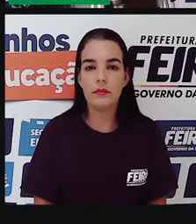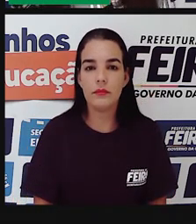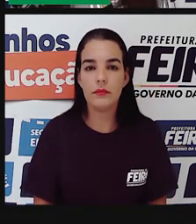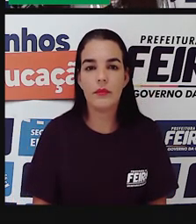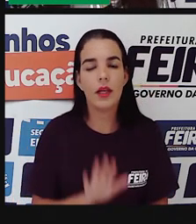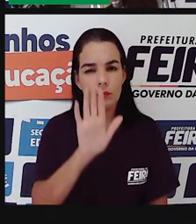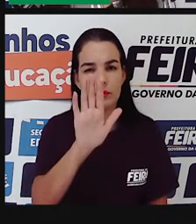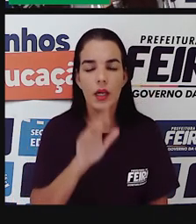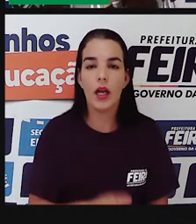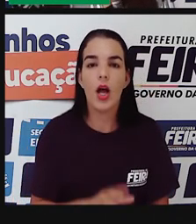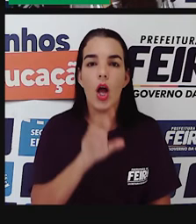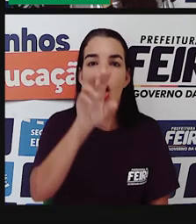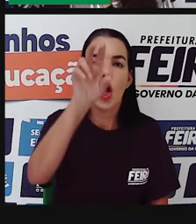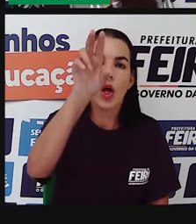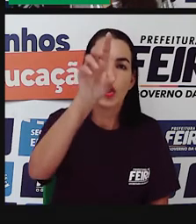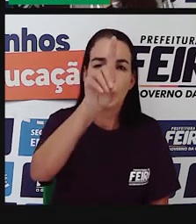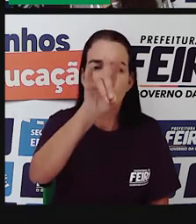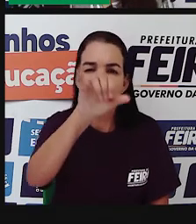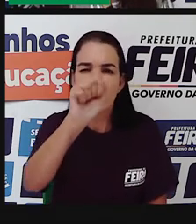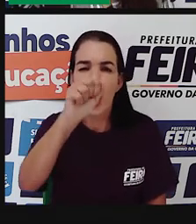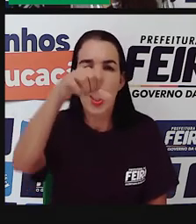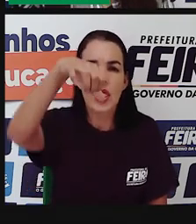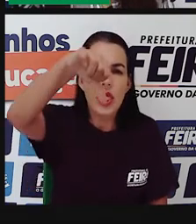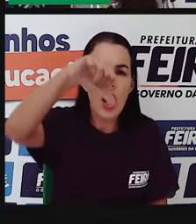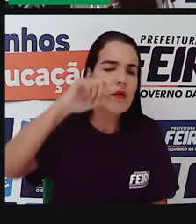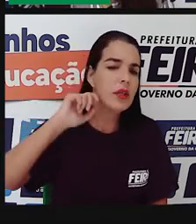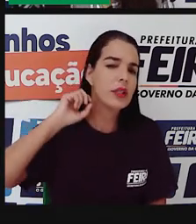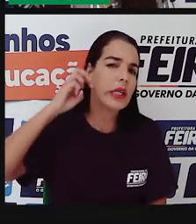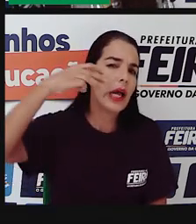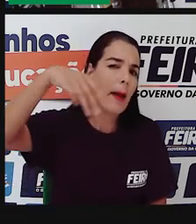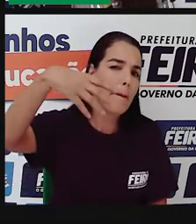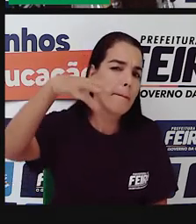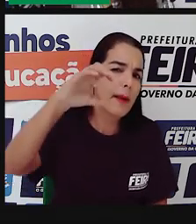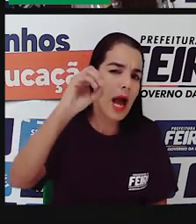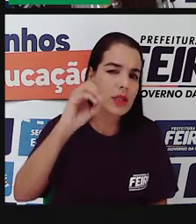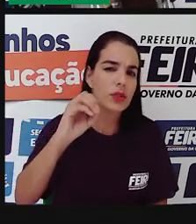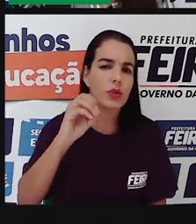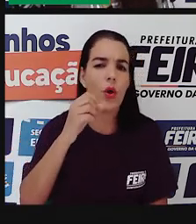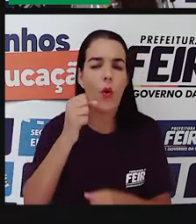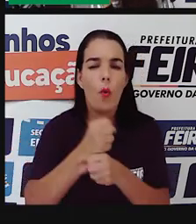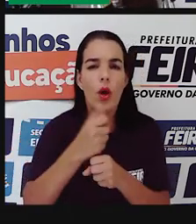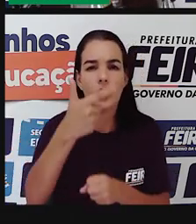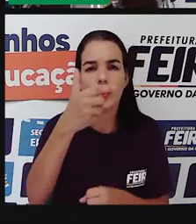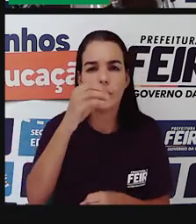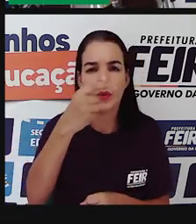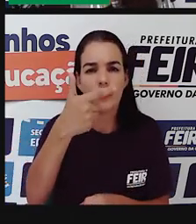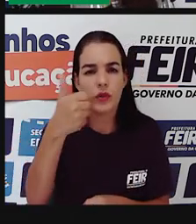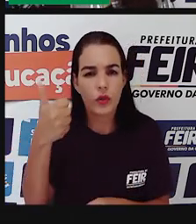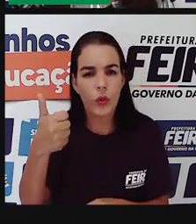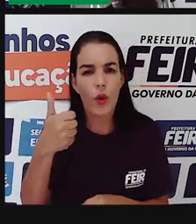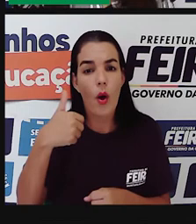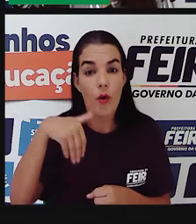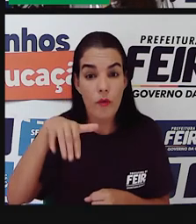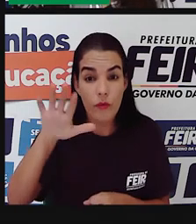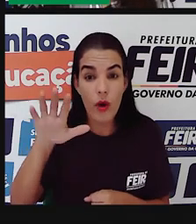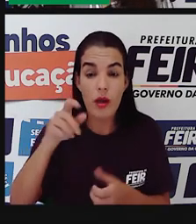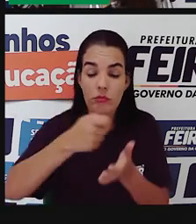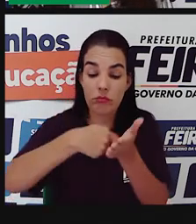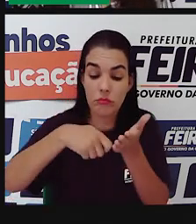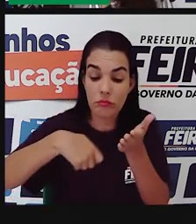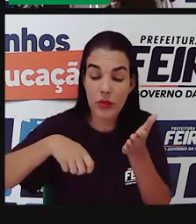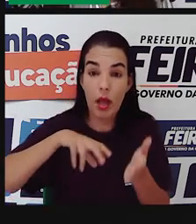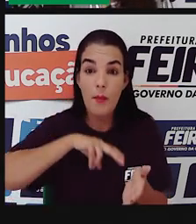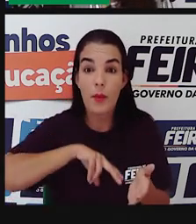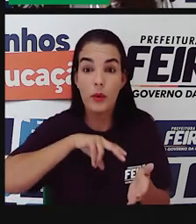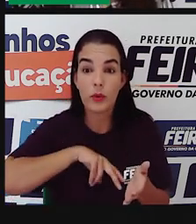No dia 9 de março de 2021, foi reeditado em Portugal um periódico, o